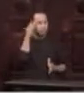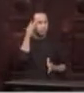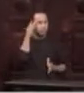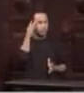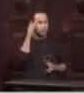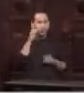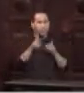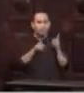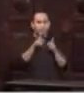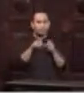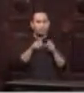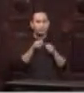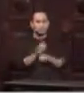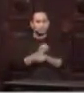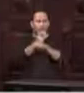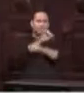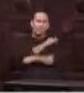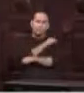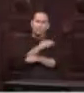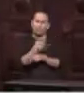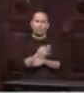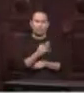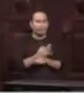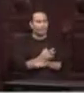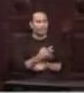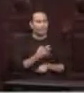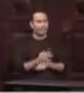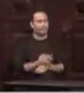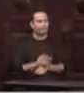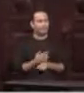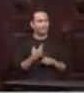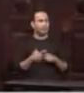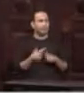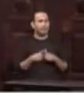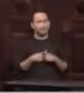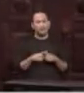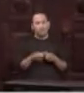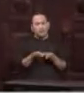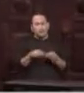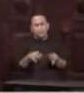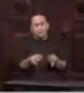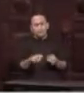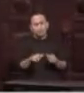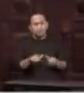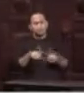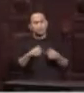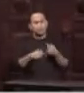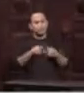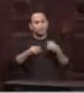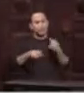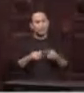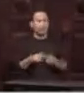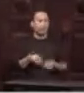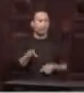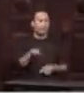população do estado do Rio de Janeiro não aguenta mais. São pequenas medidas que geram grandes resultados para a nossa população. Muito obrigado, presidente.